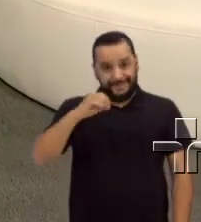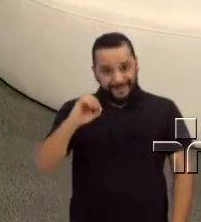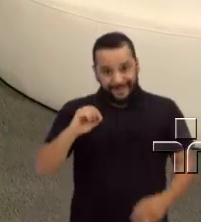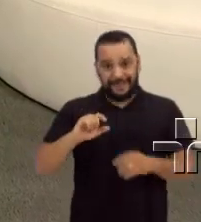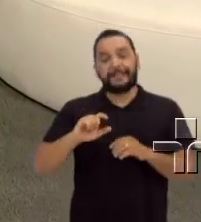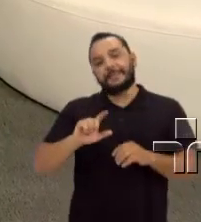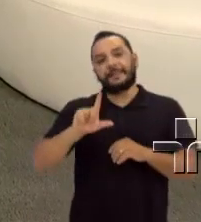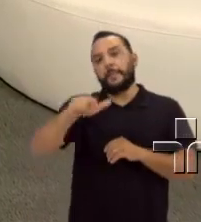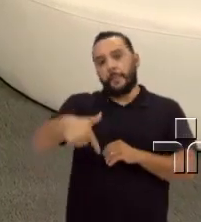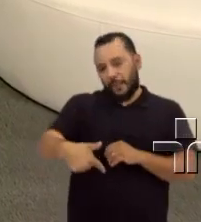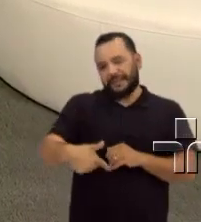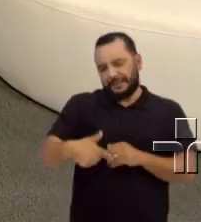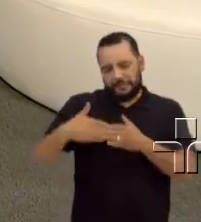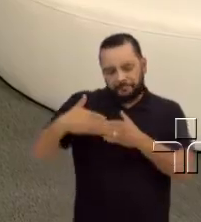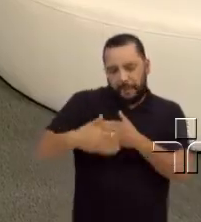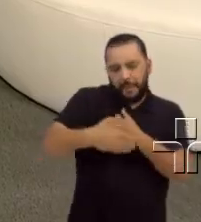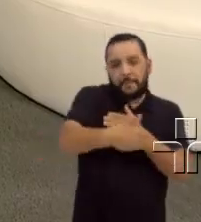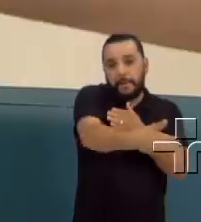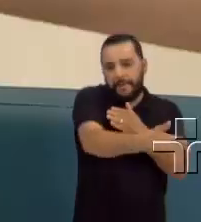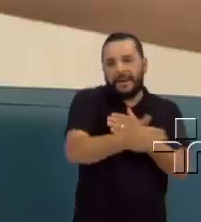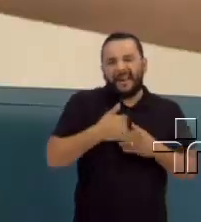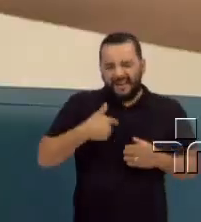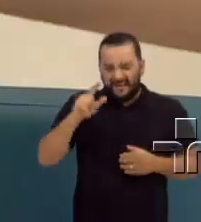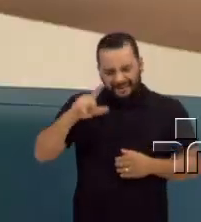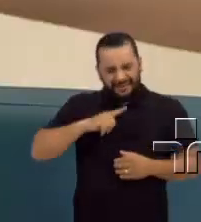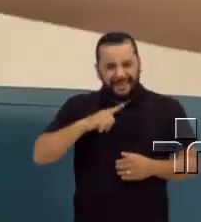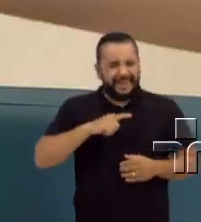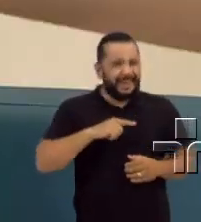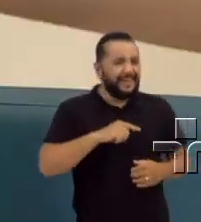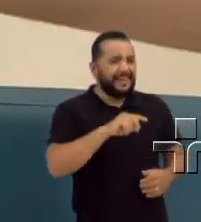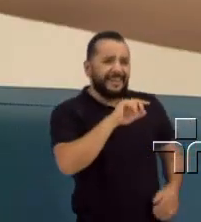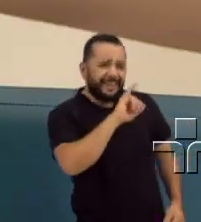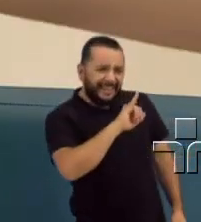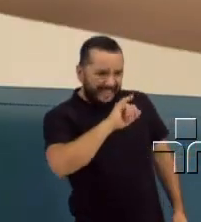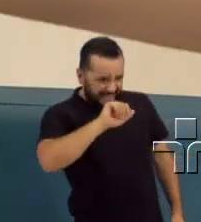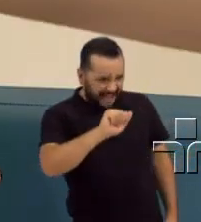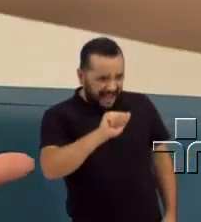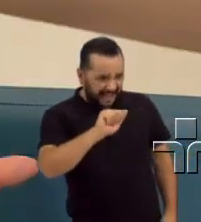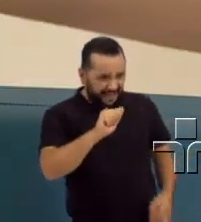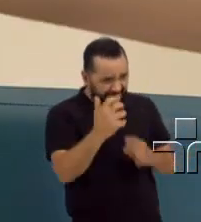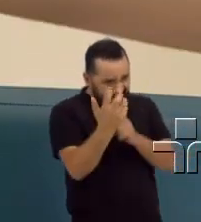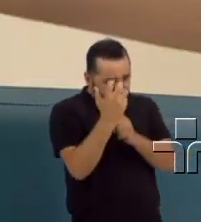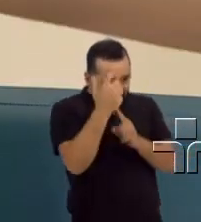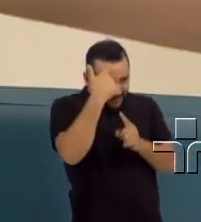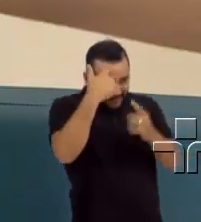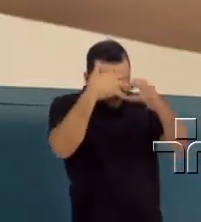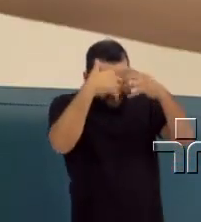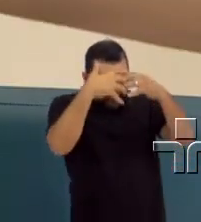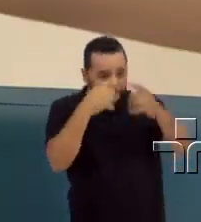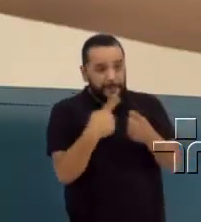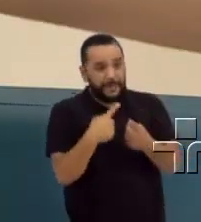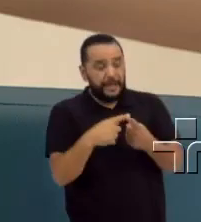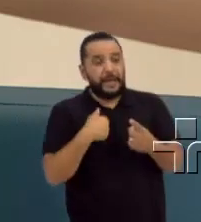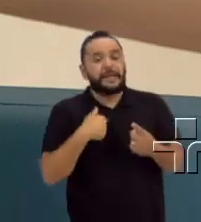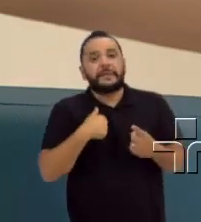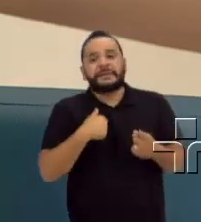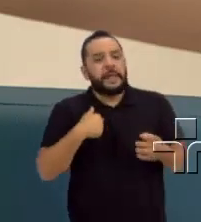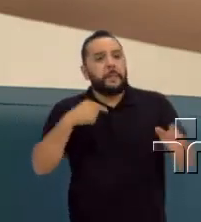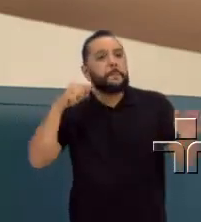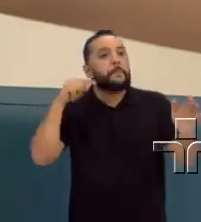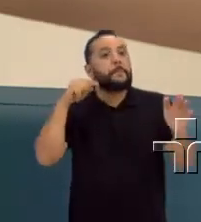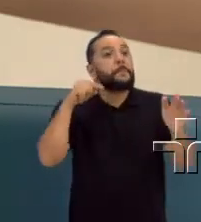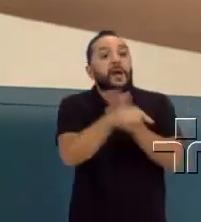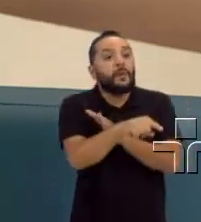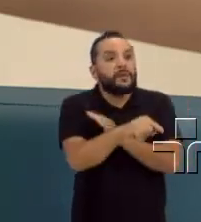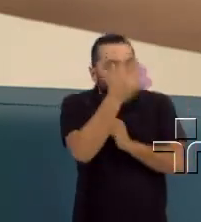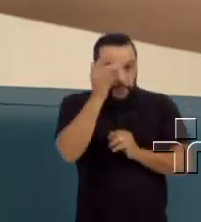inteligência artificial? E o que, que isso até interfere no cérebro? Porque hoje em dia é aquele negócio, você faz uma pergunta, todo mundo vai lá e